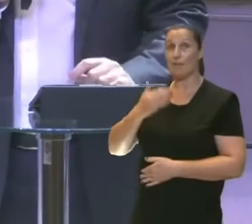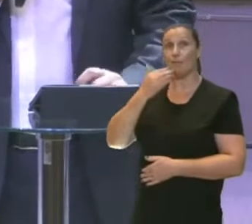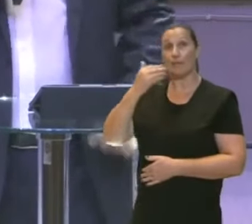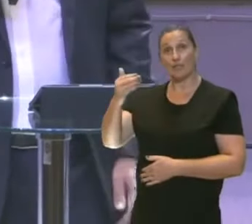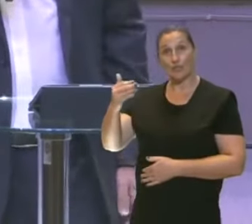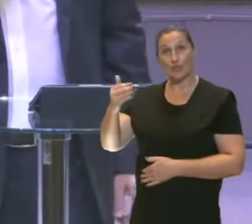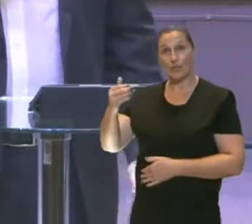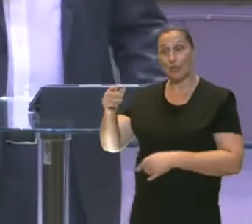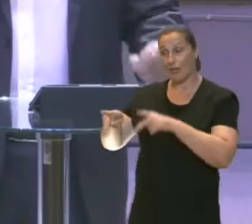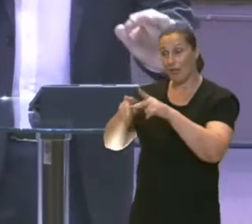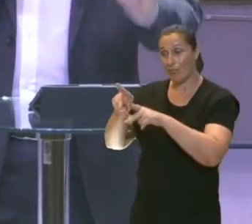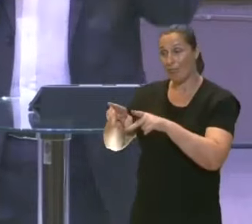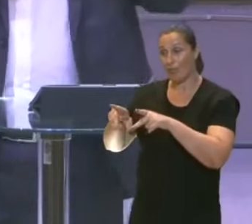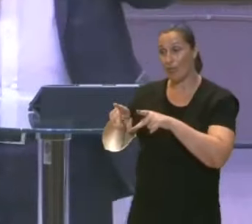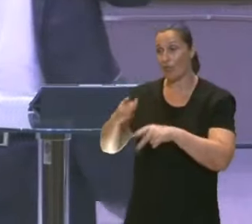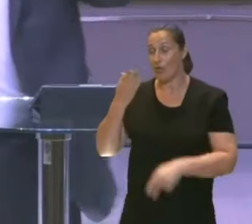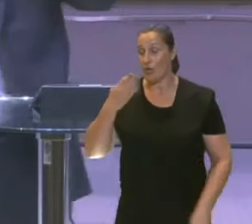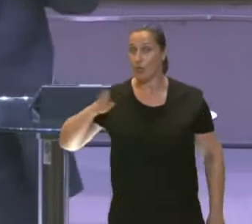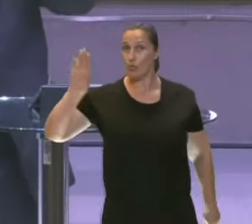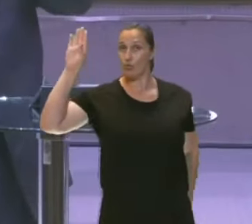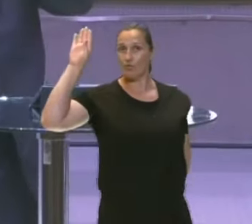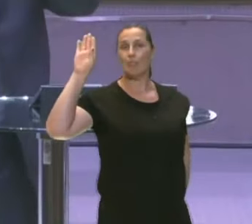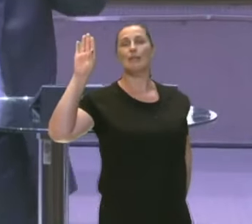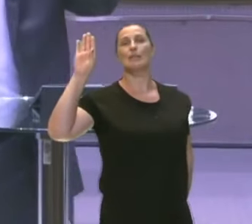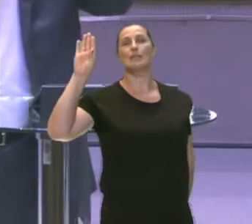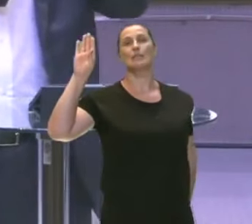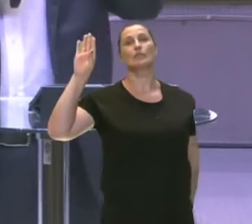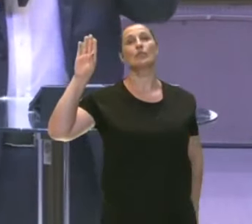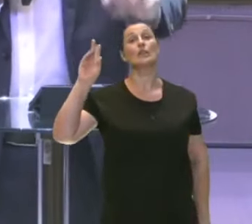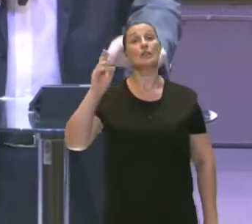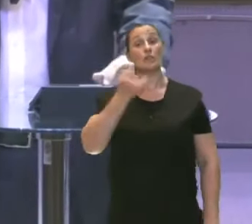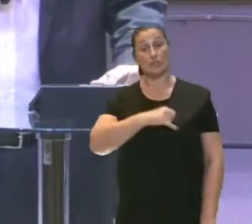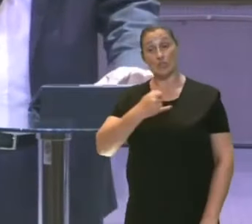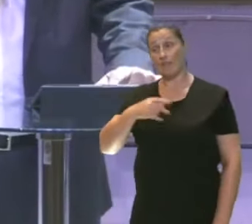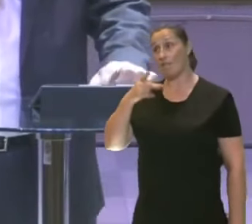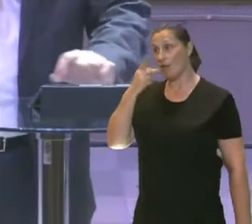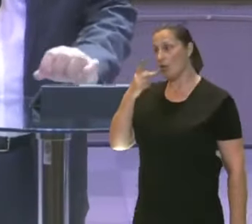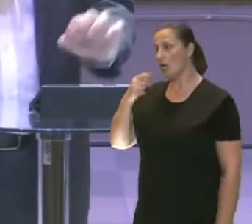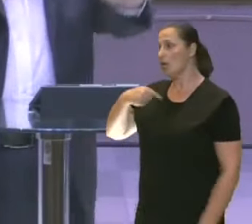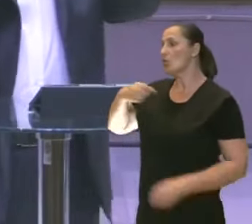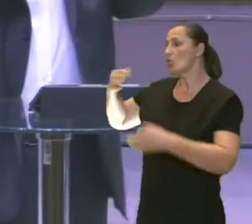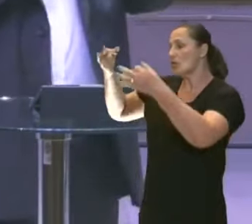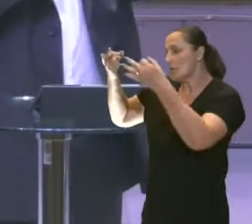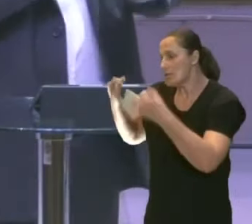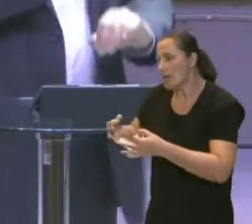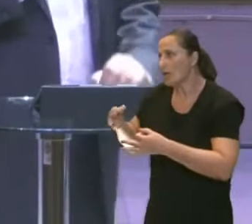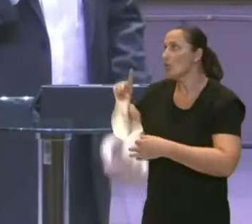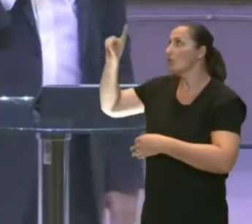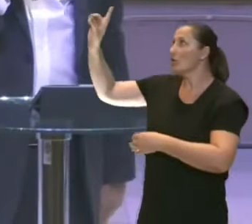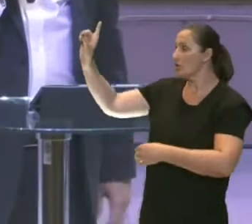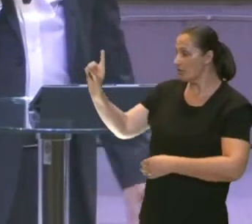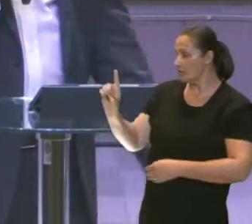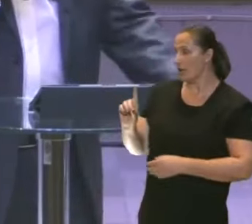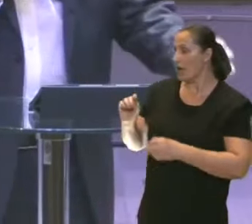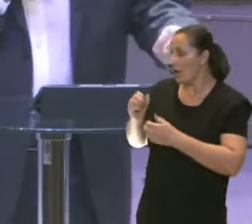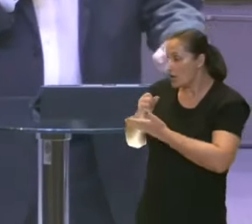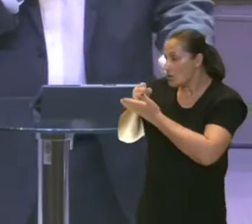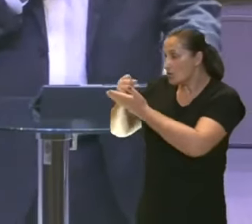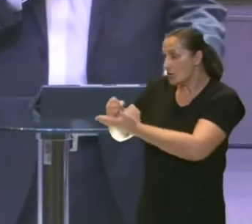juramento, e ele disse: estou certo que Deus virá ajudar vocês. Quando isso